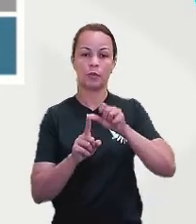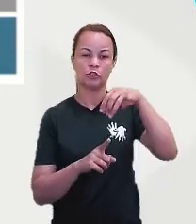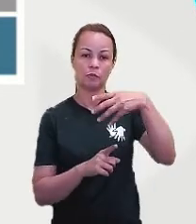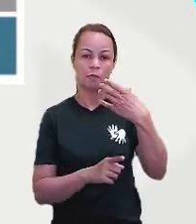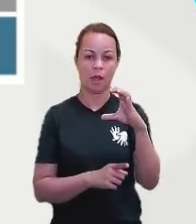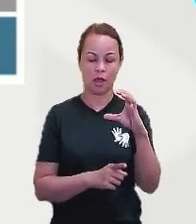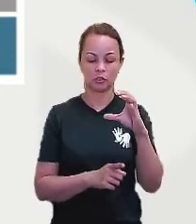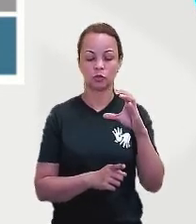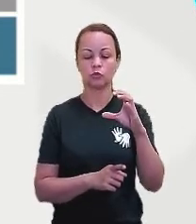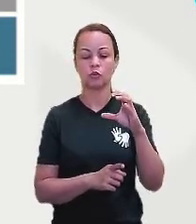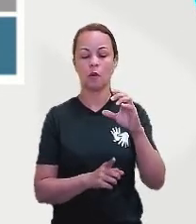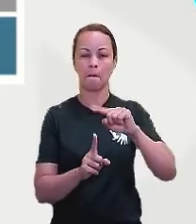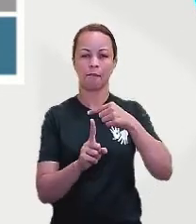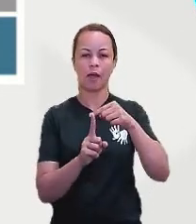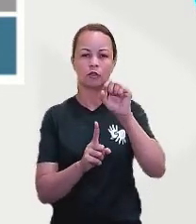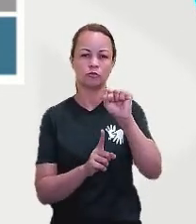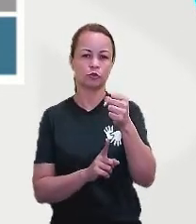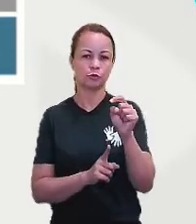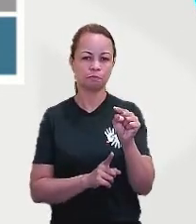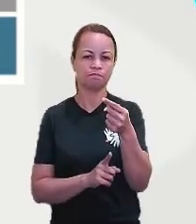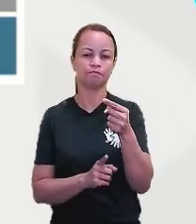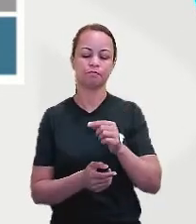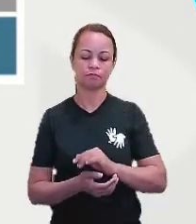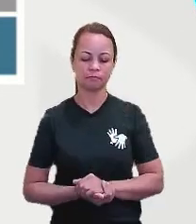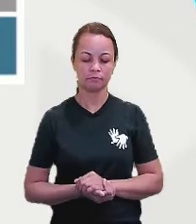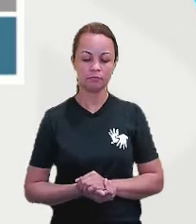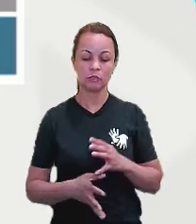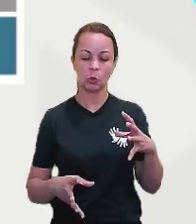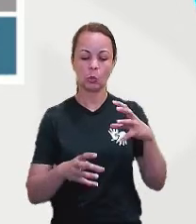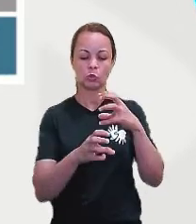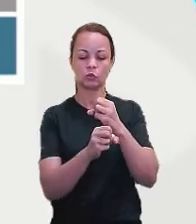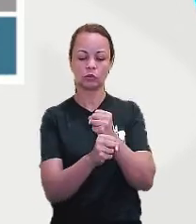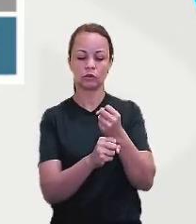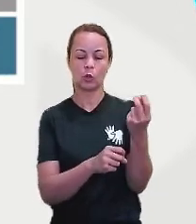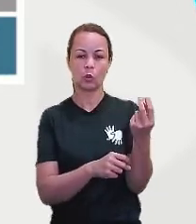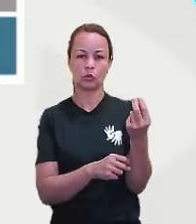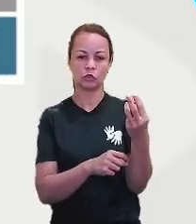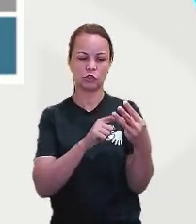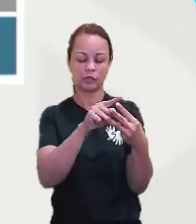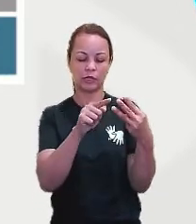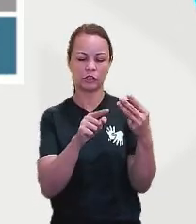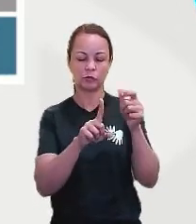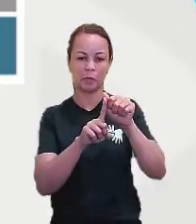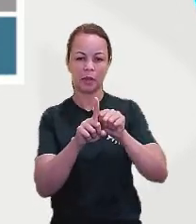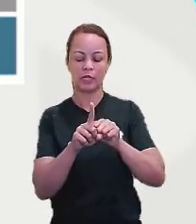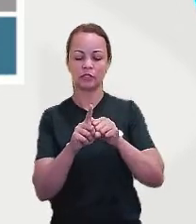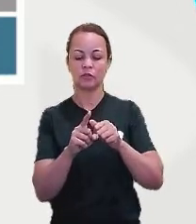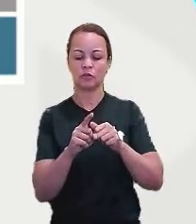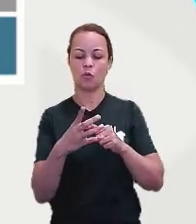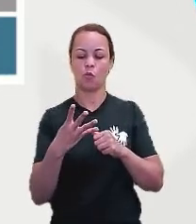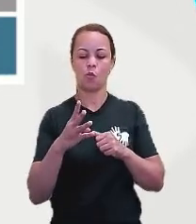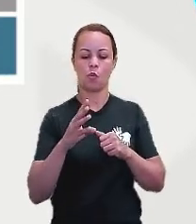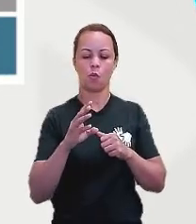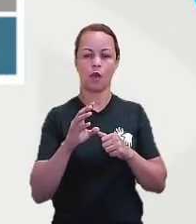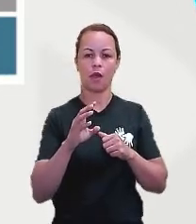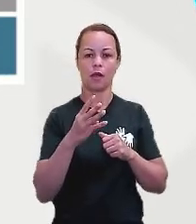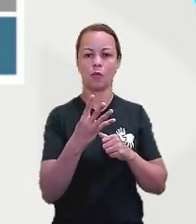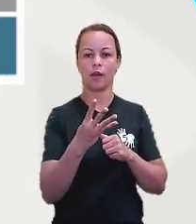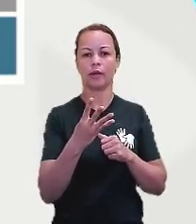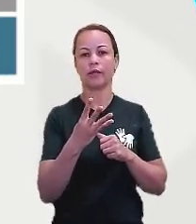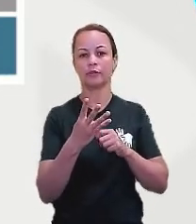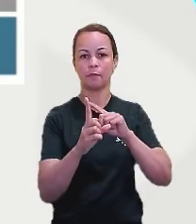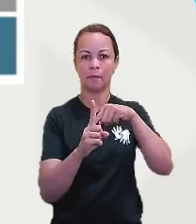mil pessoas, mais de 8 mil. E o total desses 3 meses foi mais de 40 mil pessoas internadas. E quando a gente vai